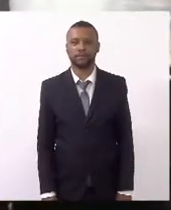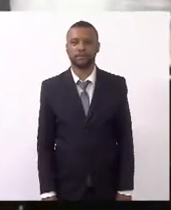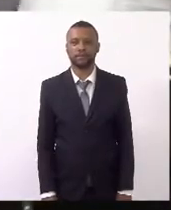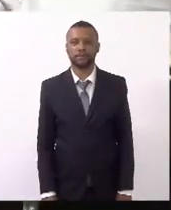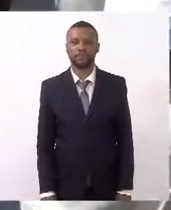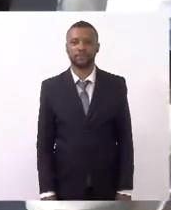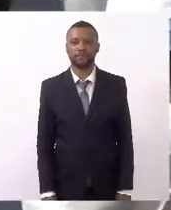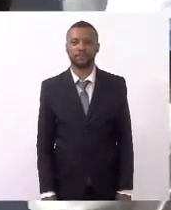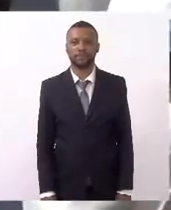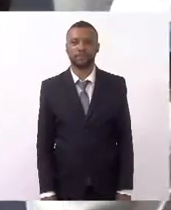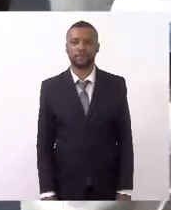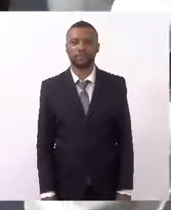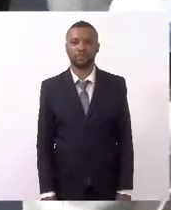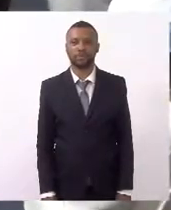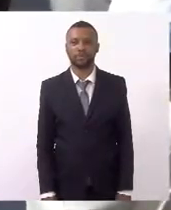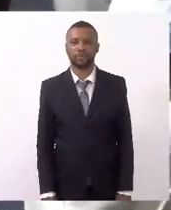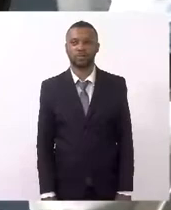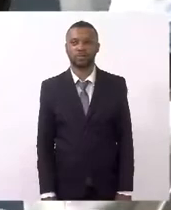G1